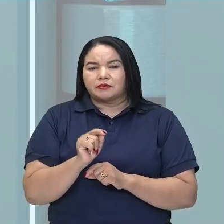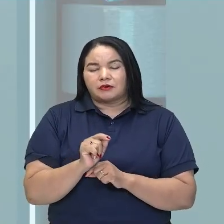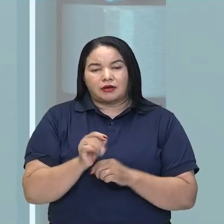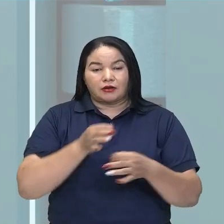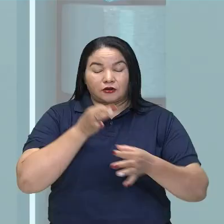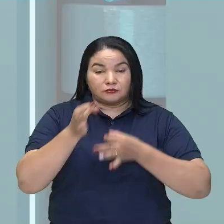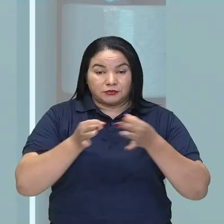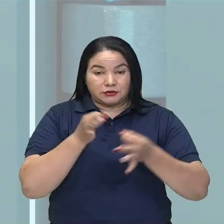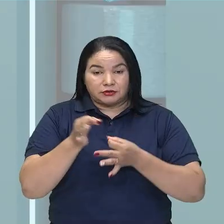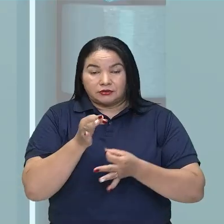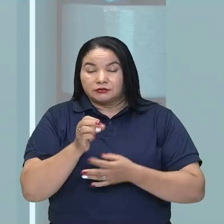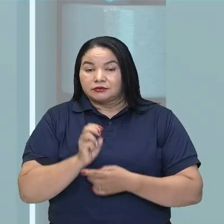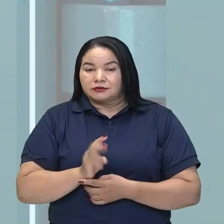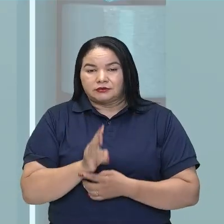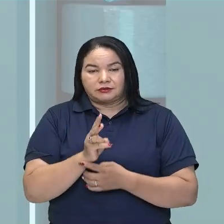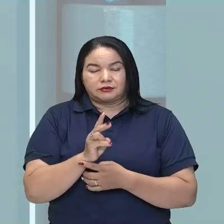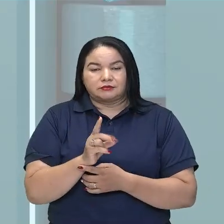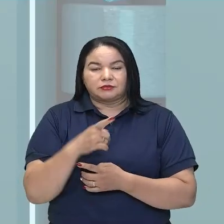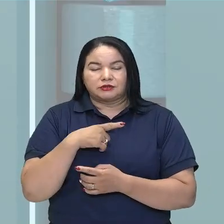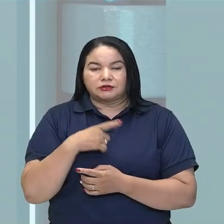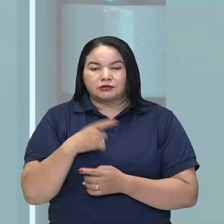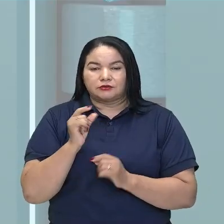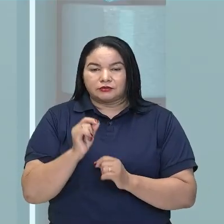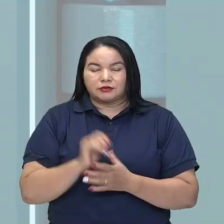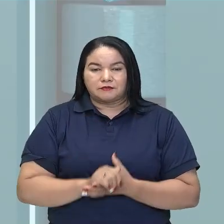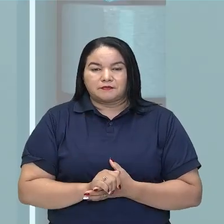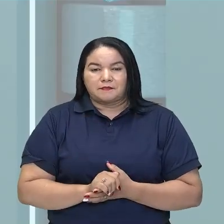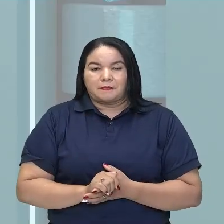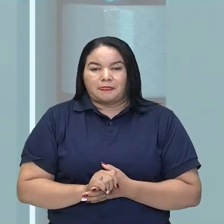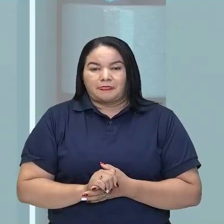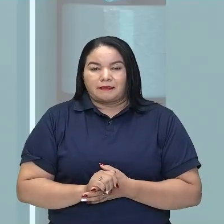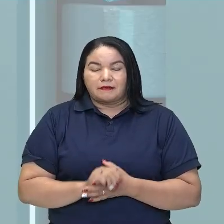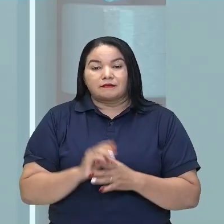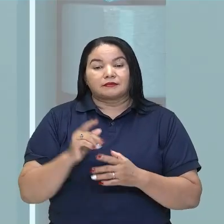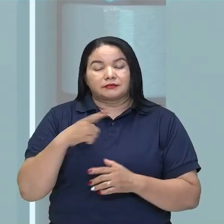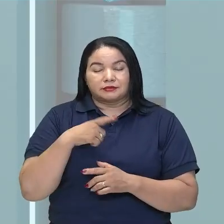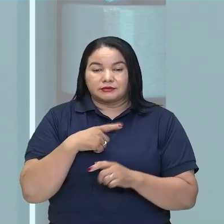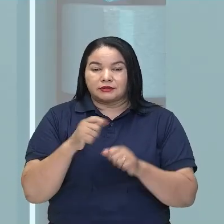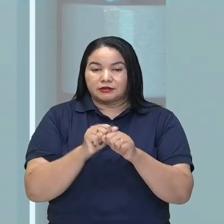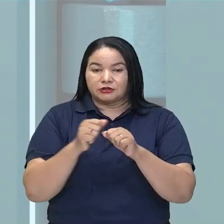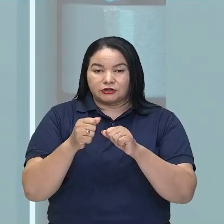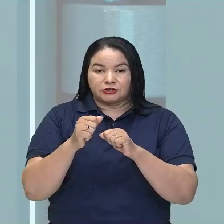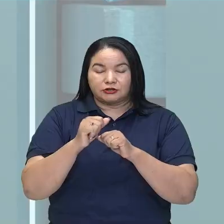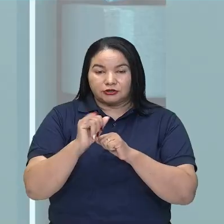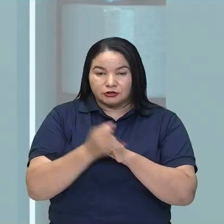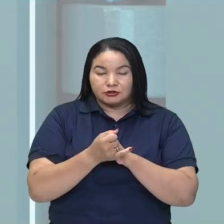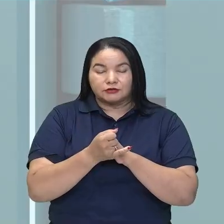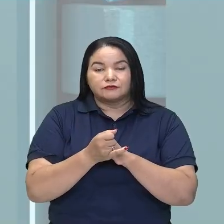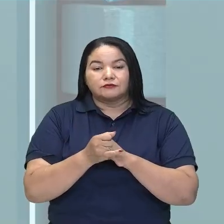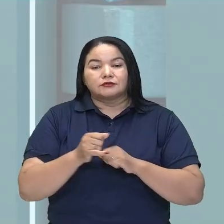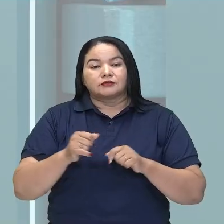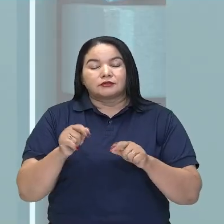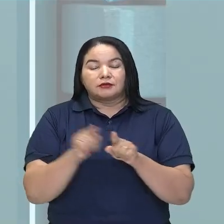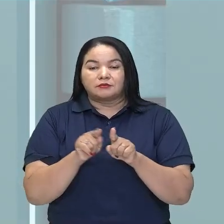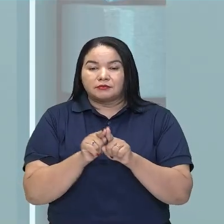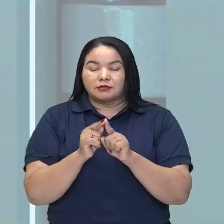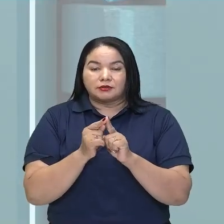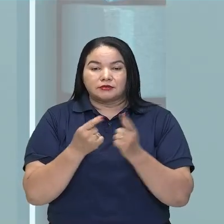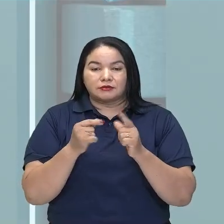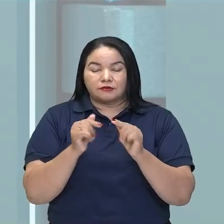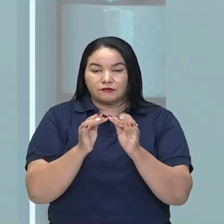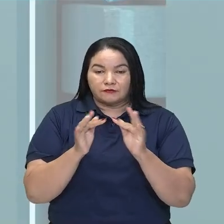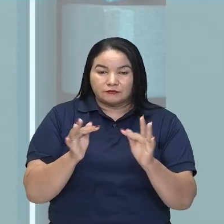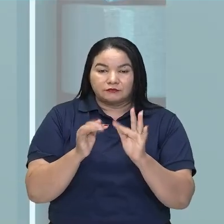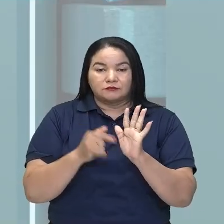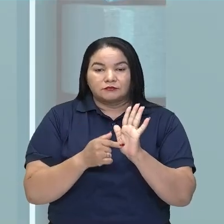sempre costuma trazer o uso de determinantes diversos, como os adjetivos, né, que vão ali qualificar, dizendo se